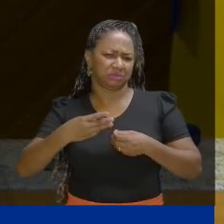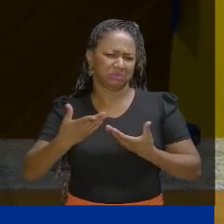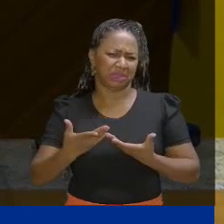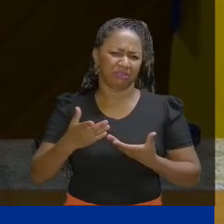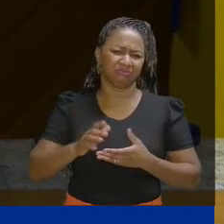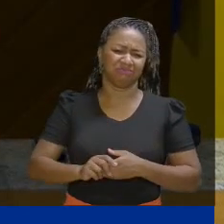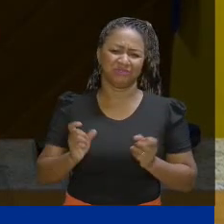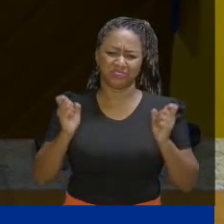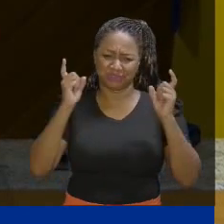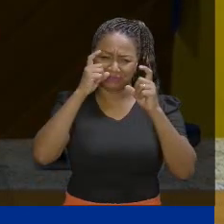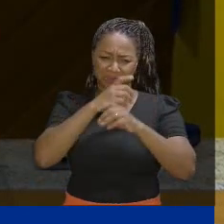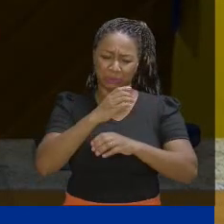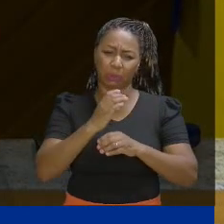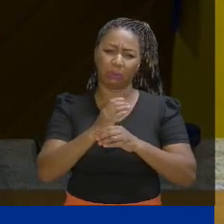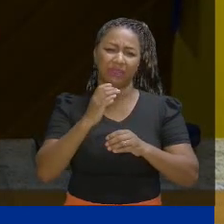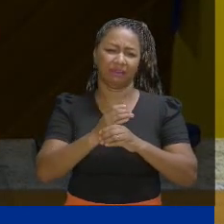que,